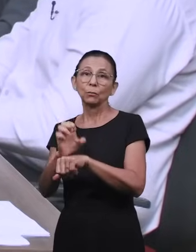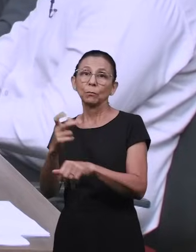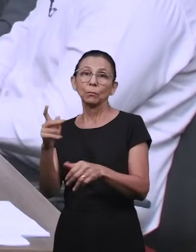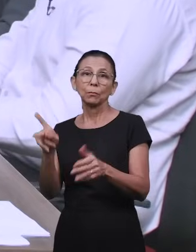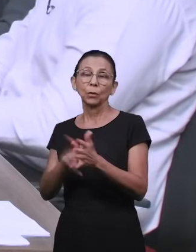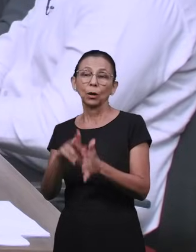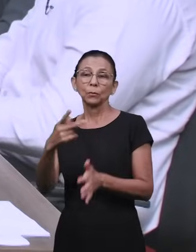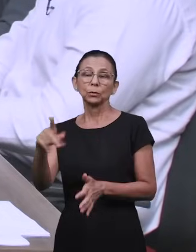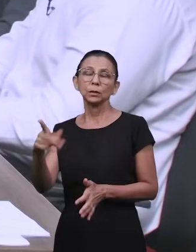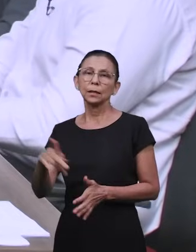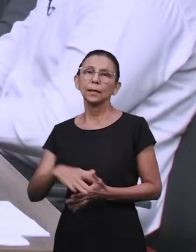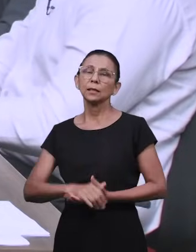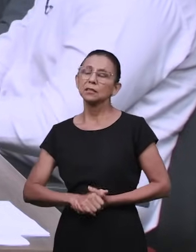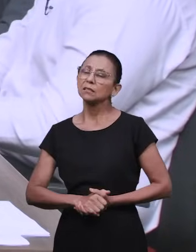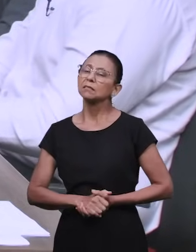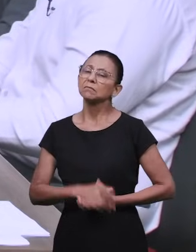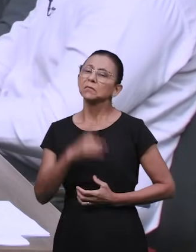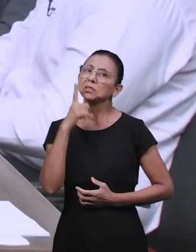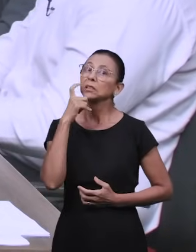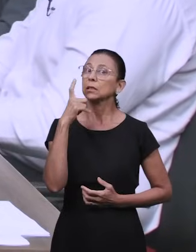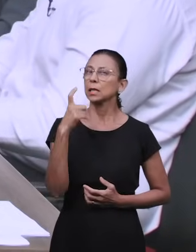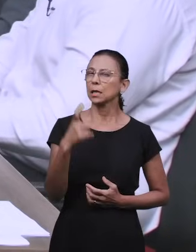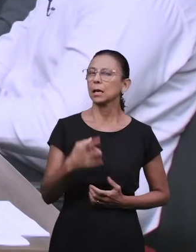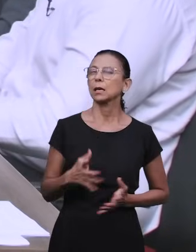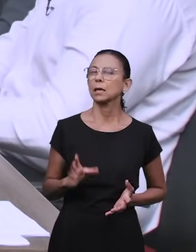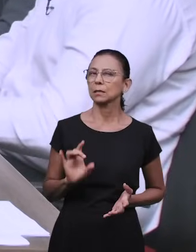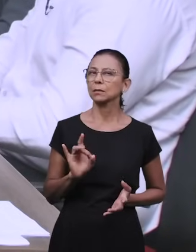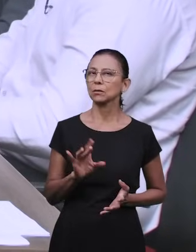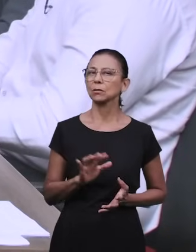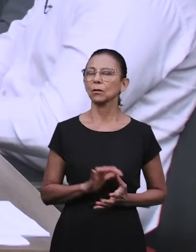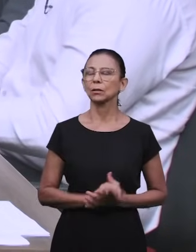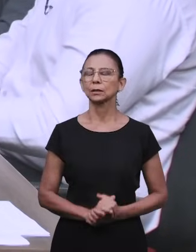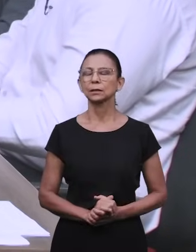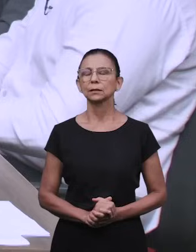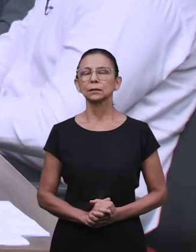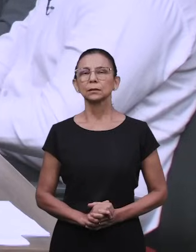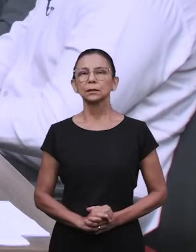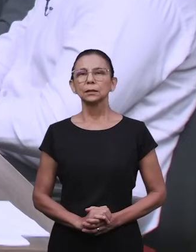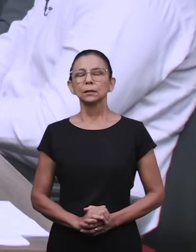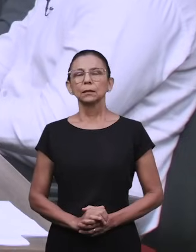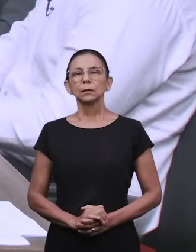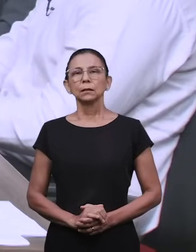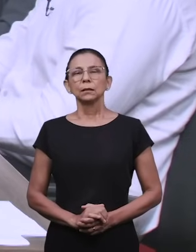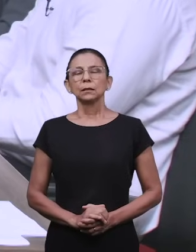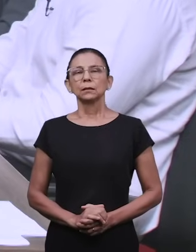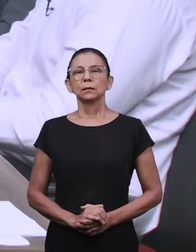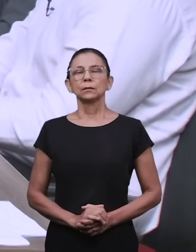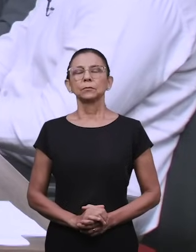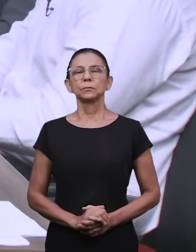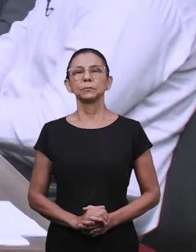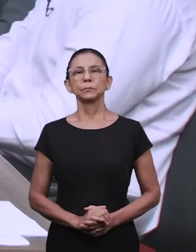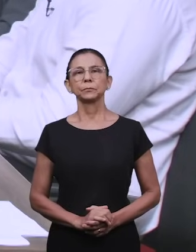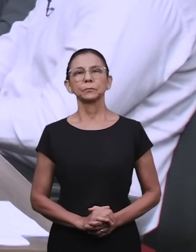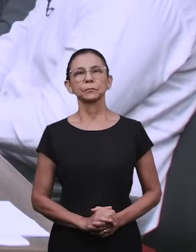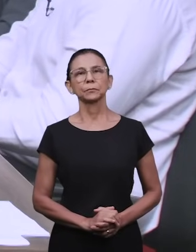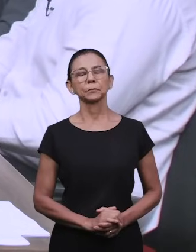né? Achei interessante essa explicação que ele deu, né? Para entender que no ponto que chegou, quando